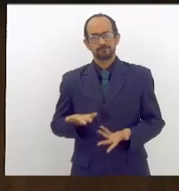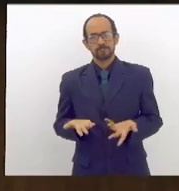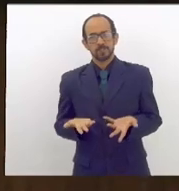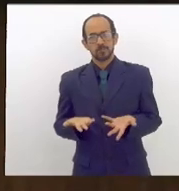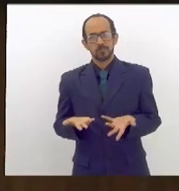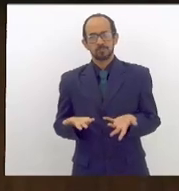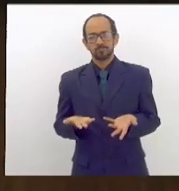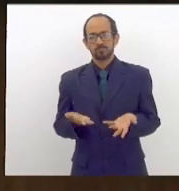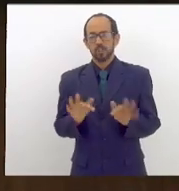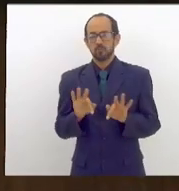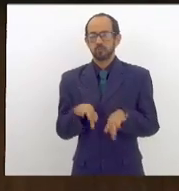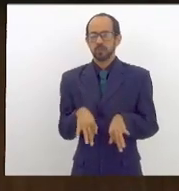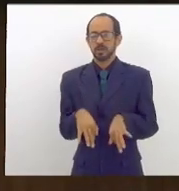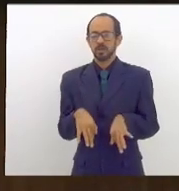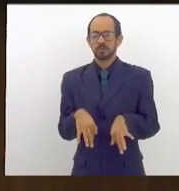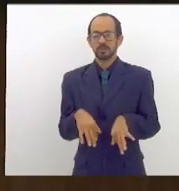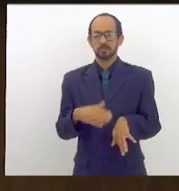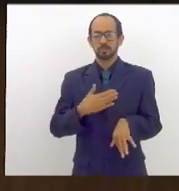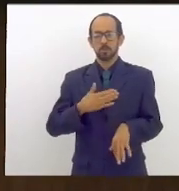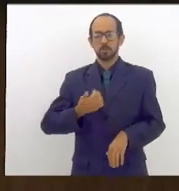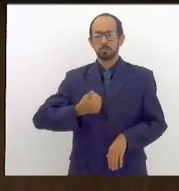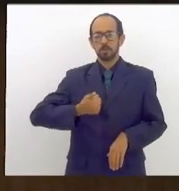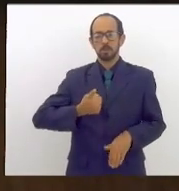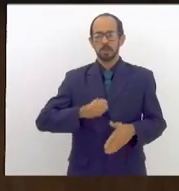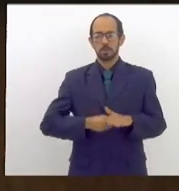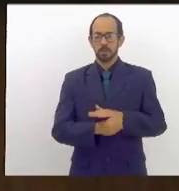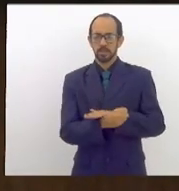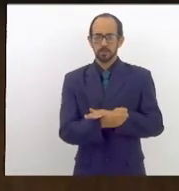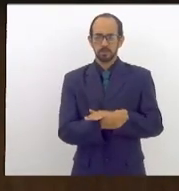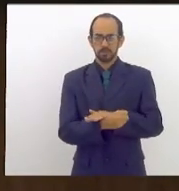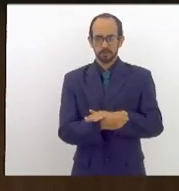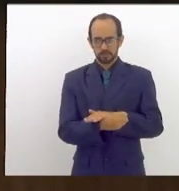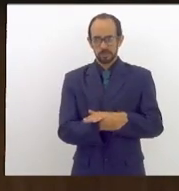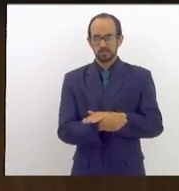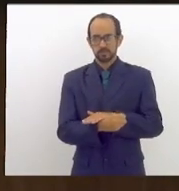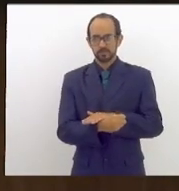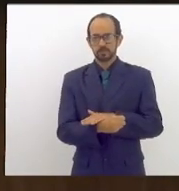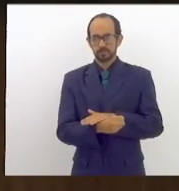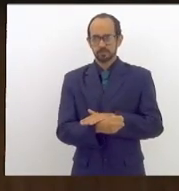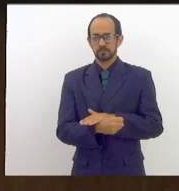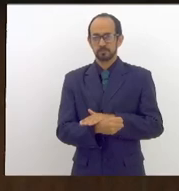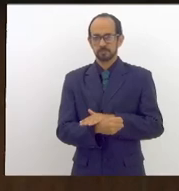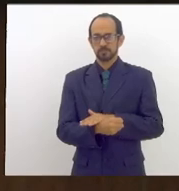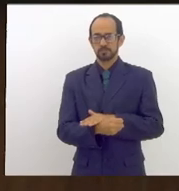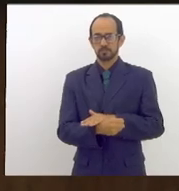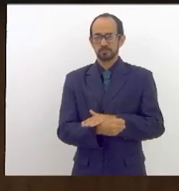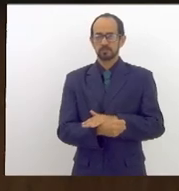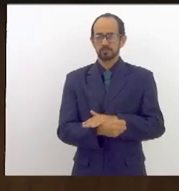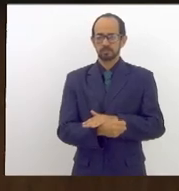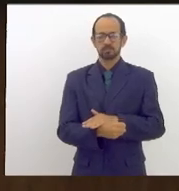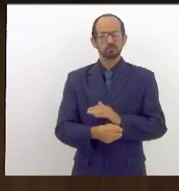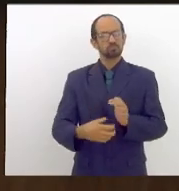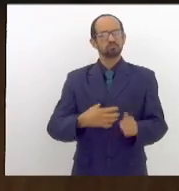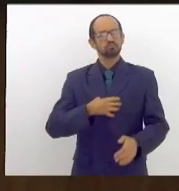ao fim do meu primeiro mandato Com Muito Louvor